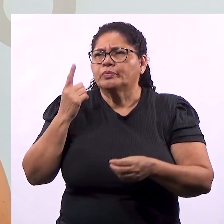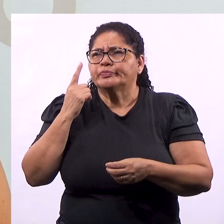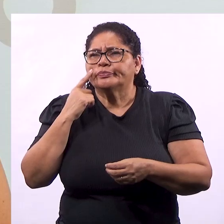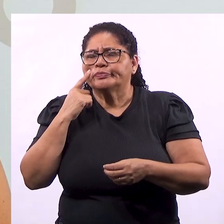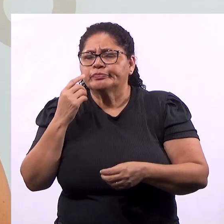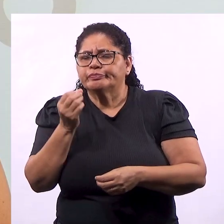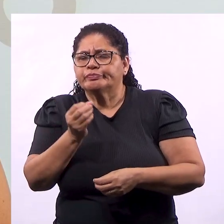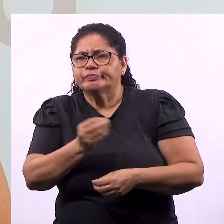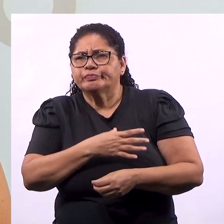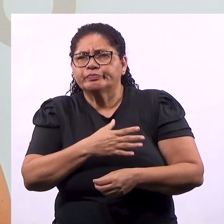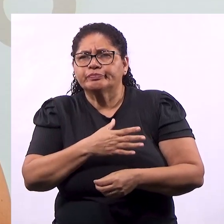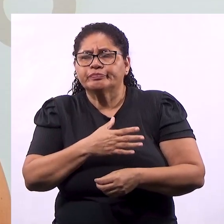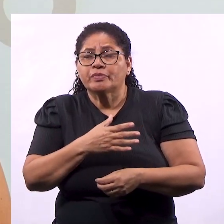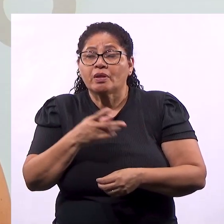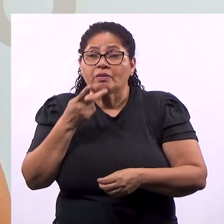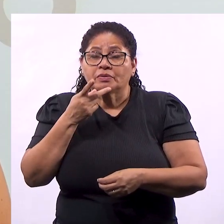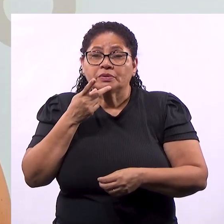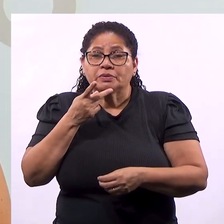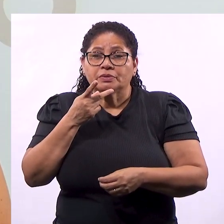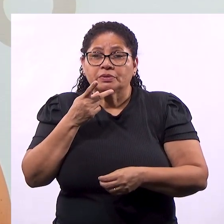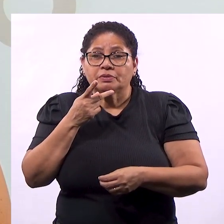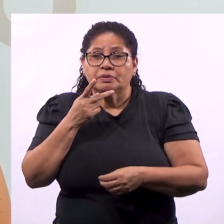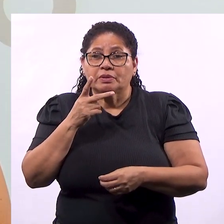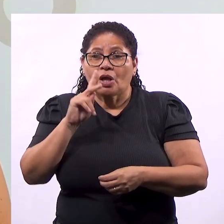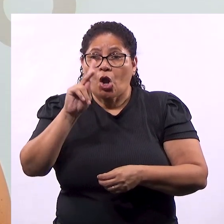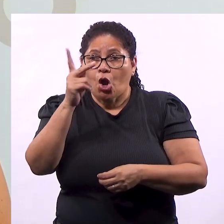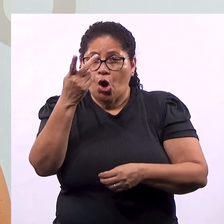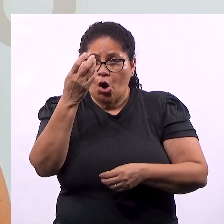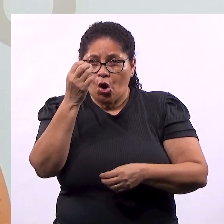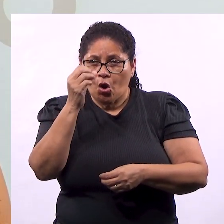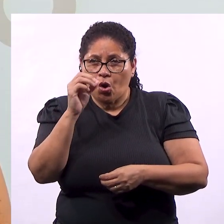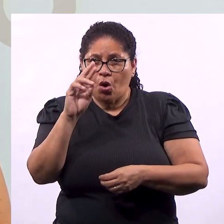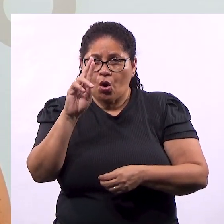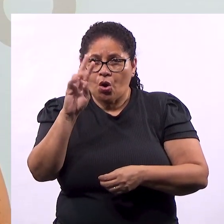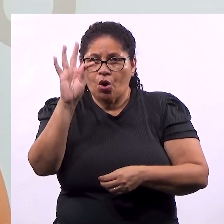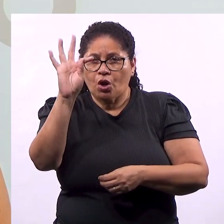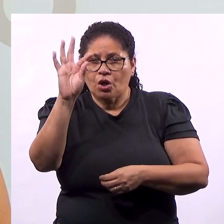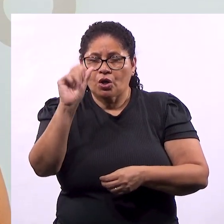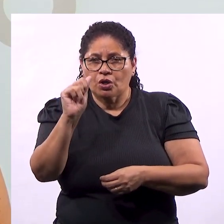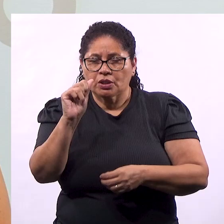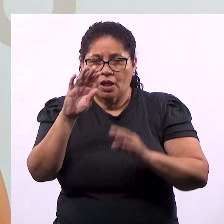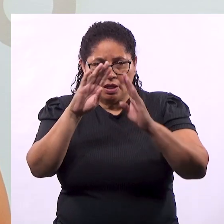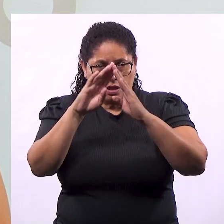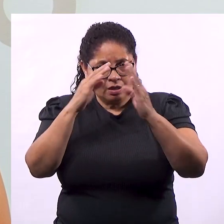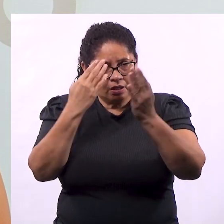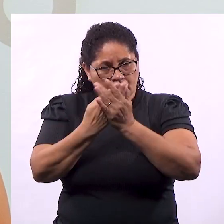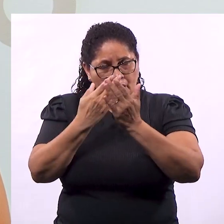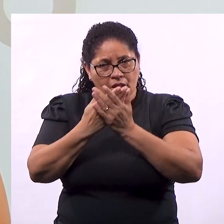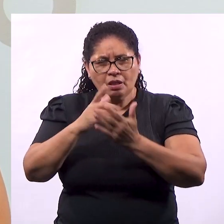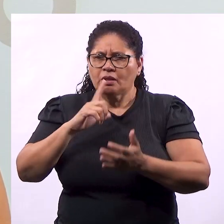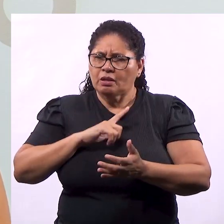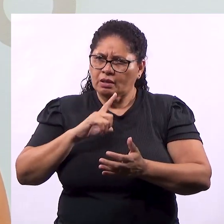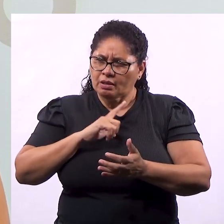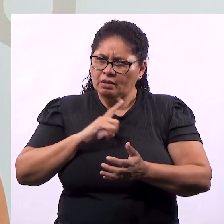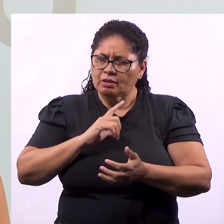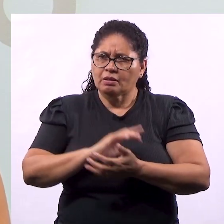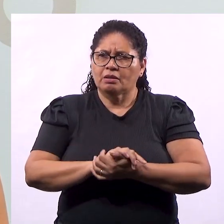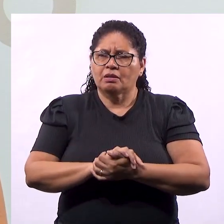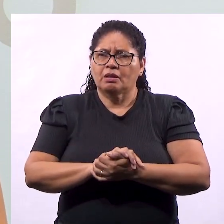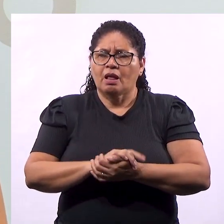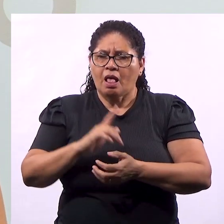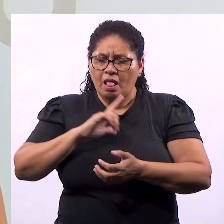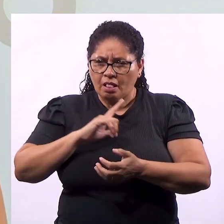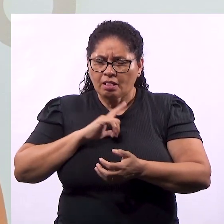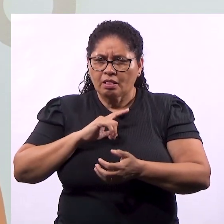uma avaliação renovável então Digamos que você tem uma horta na sua escola a escola tem uma horta sim